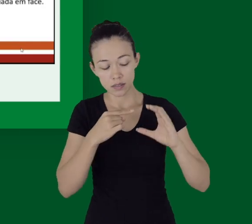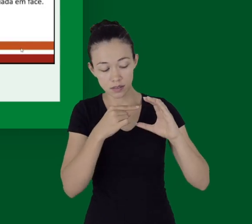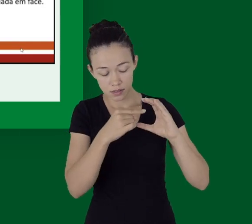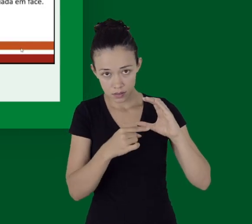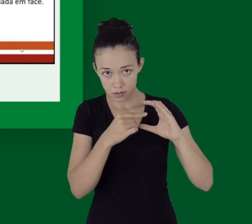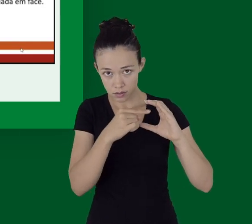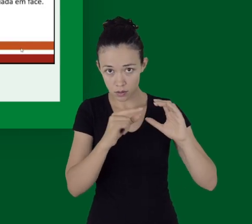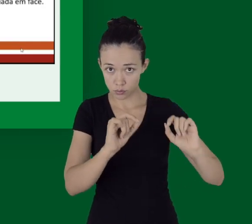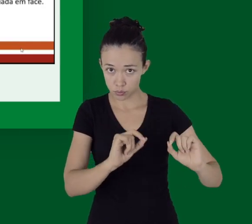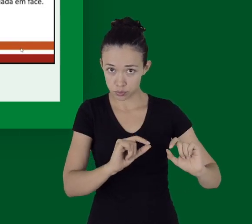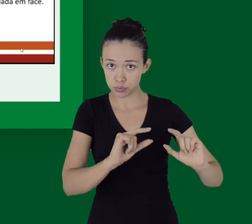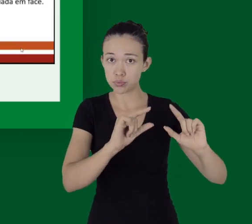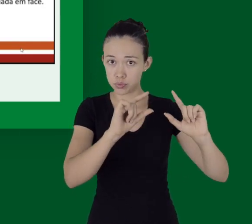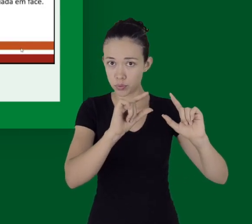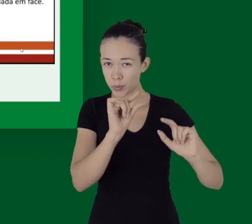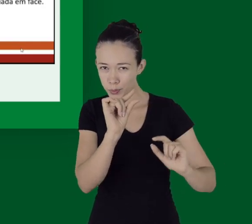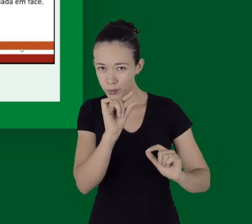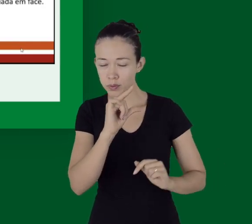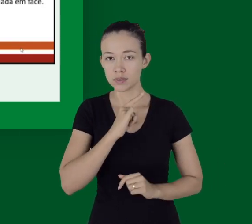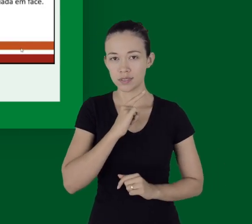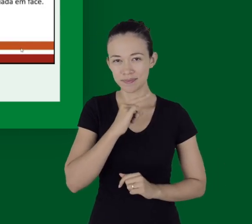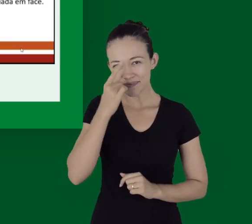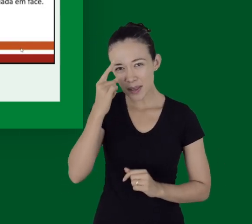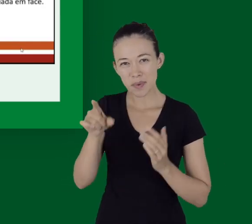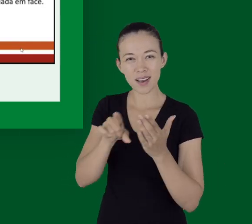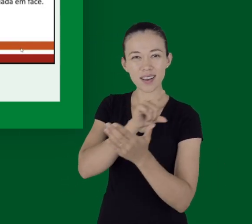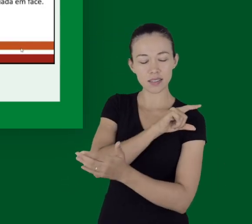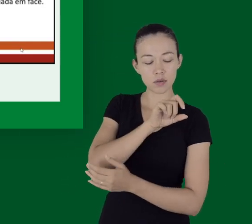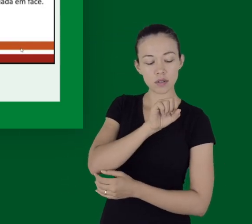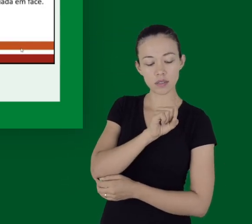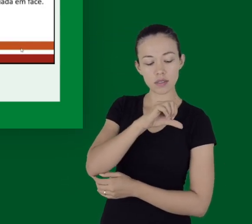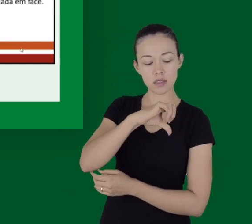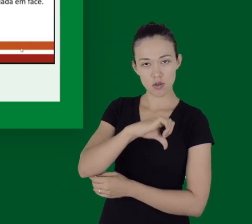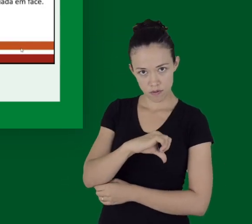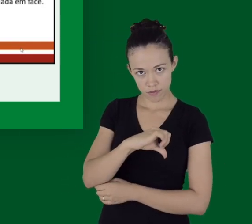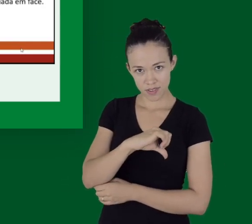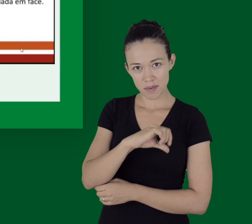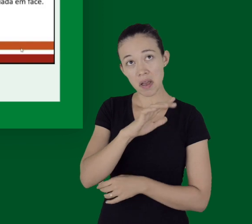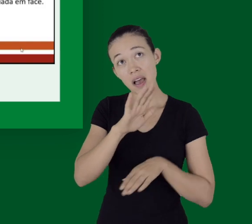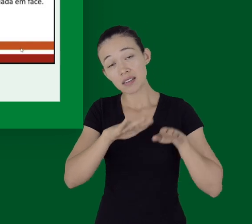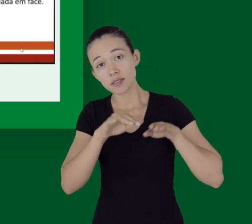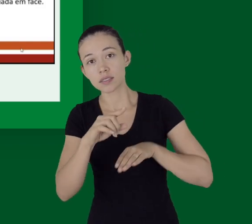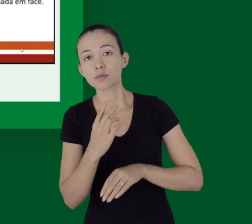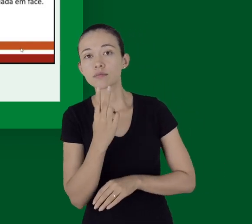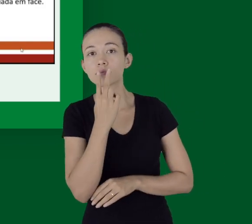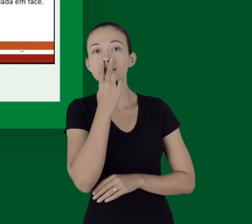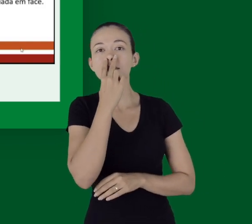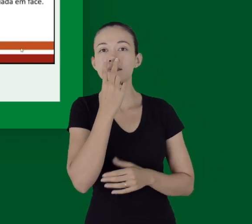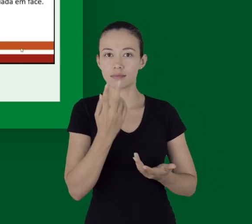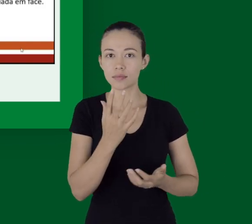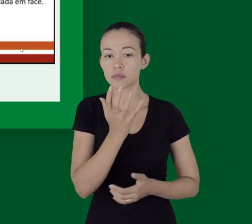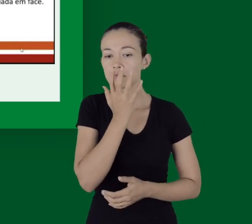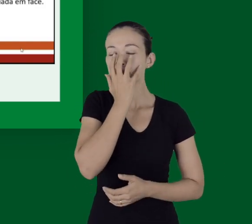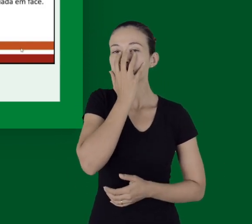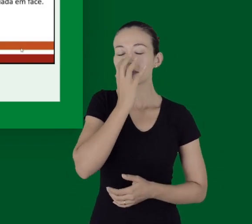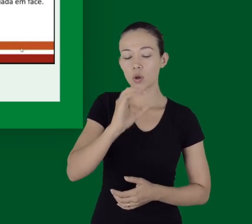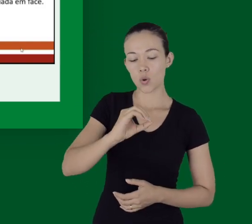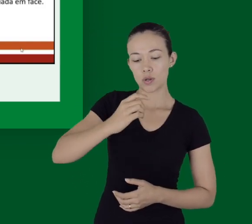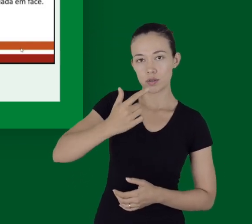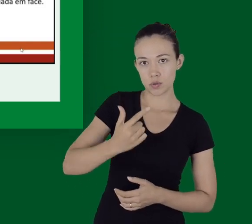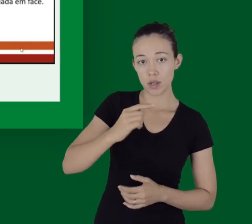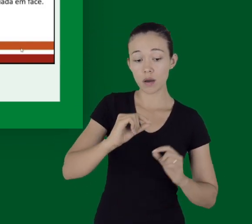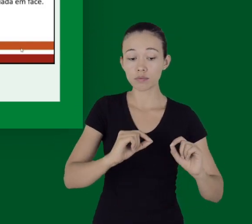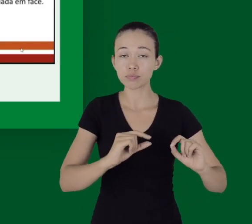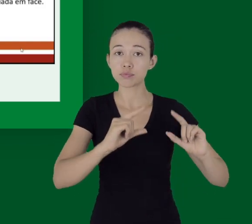você está vendo o C. Você já viu o B, já colocou oxigênio e colocou um catéter, por exemplo. Estava 89, subiu